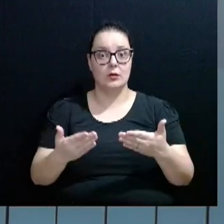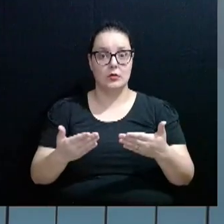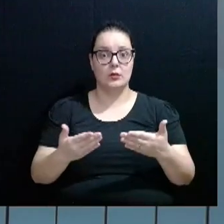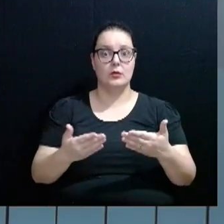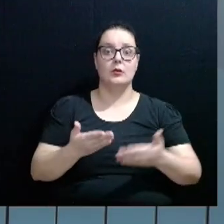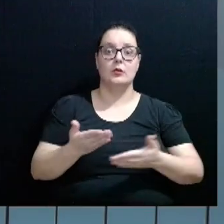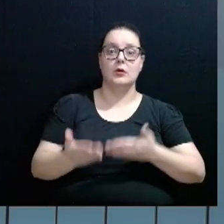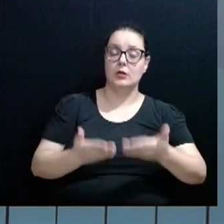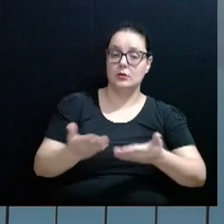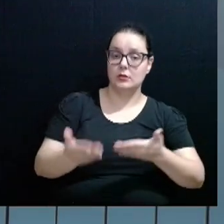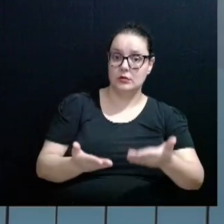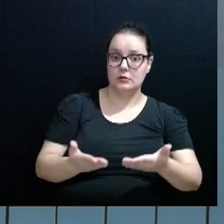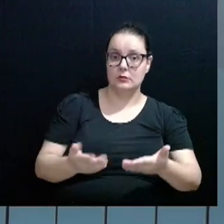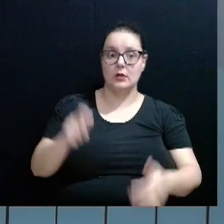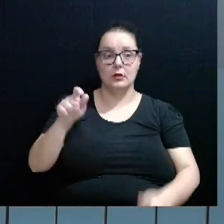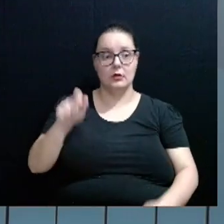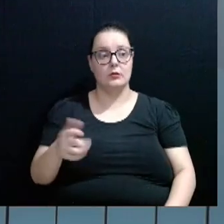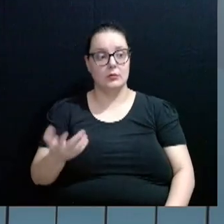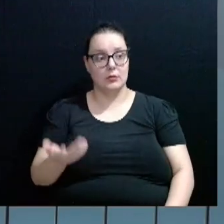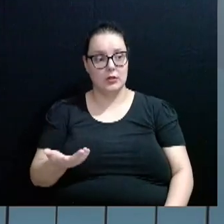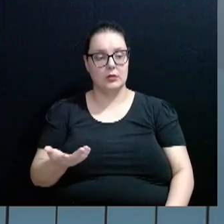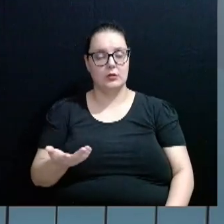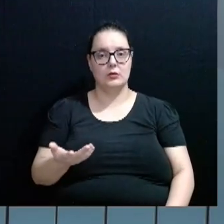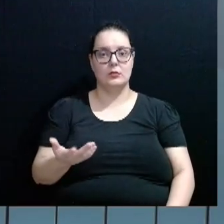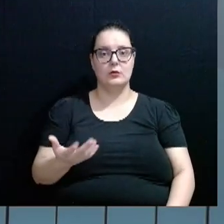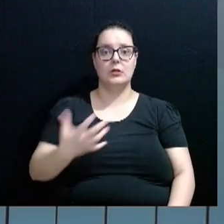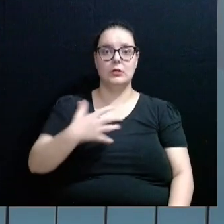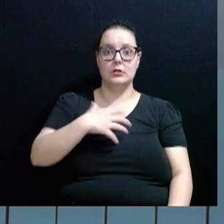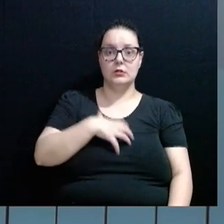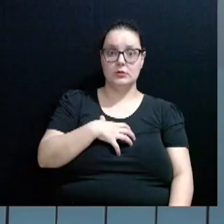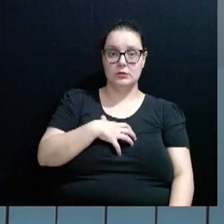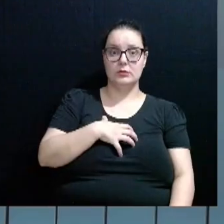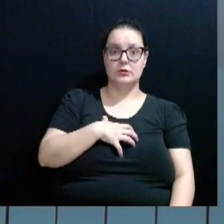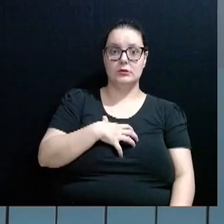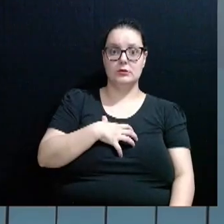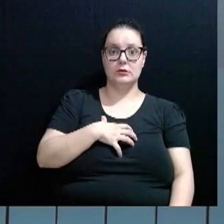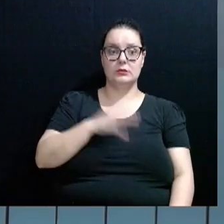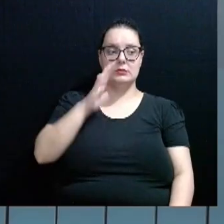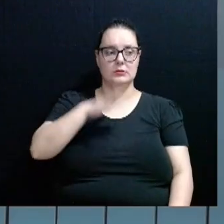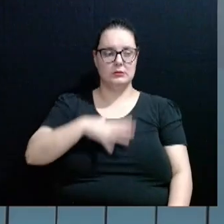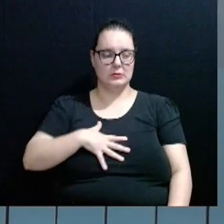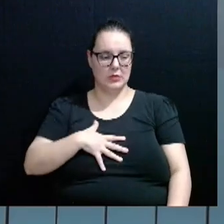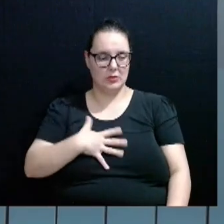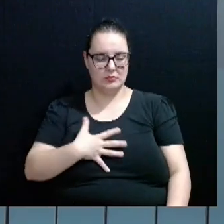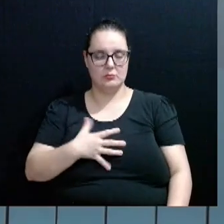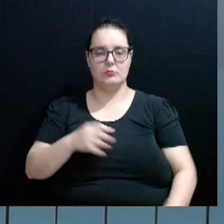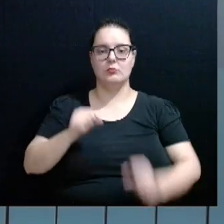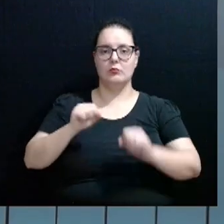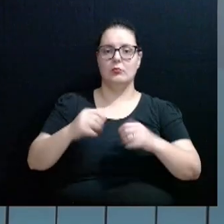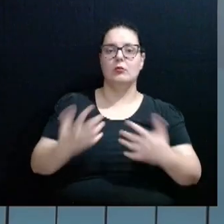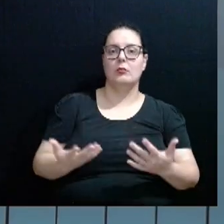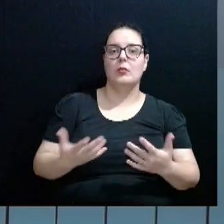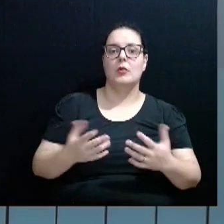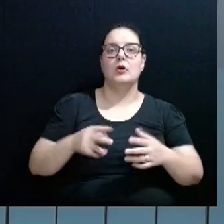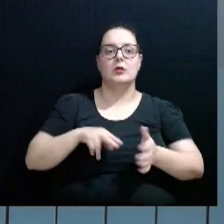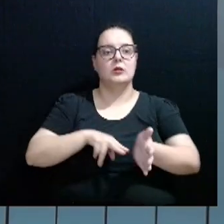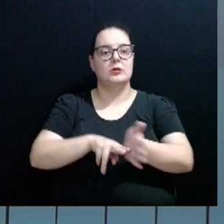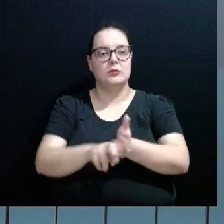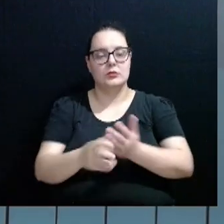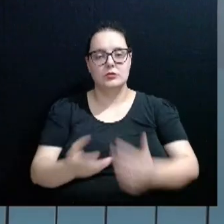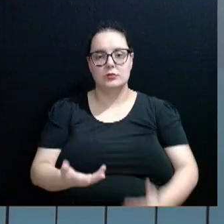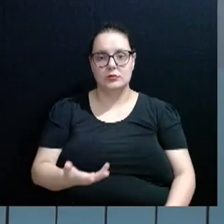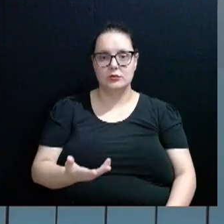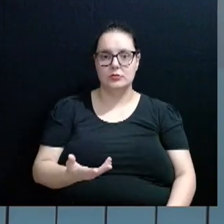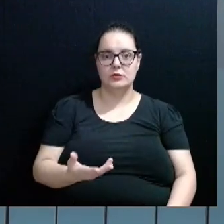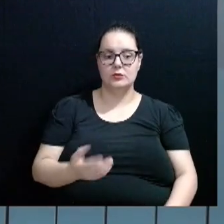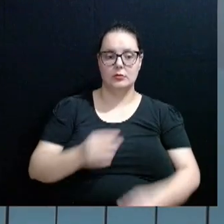pessoa, então, que ela está sentindo esse mal-estar, que ela pode já ser diagnosticada com essa